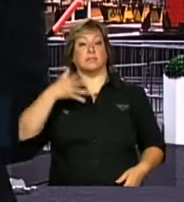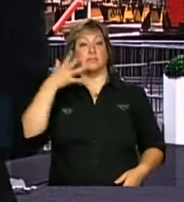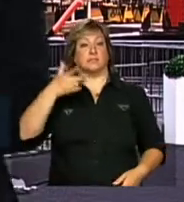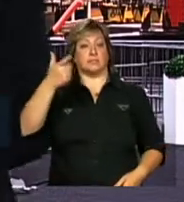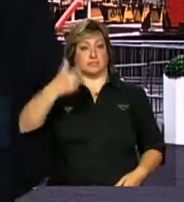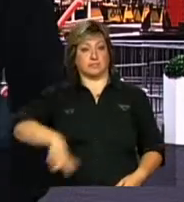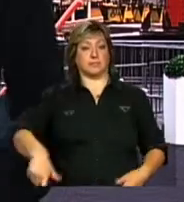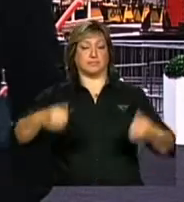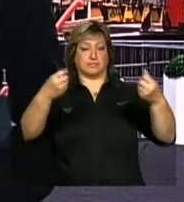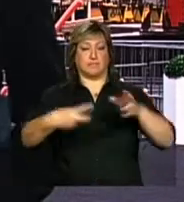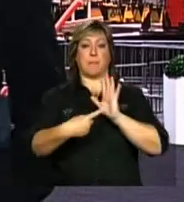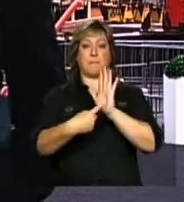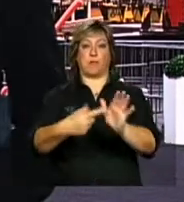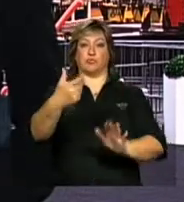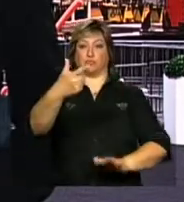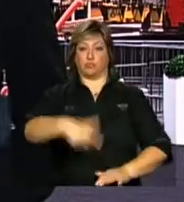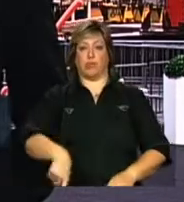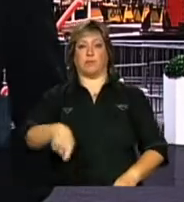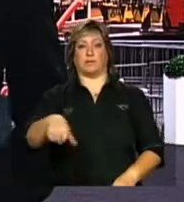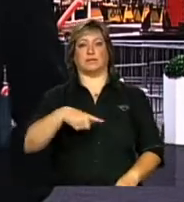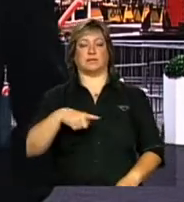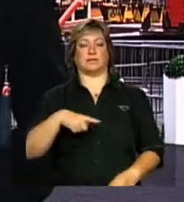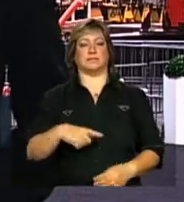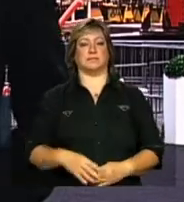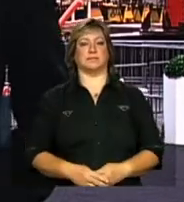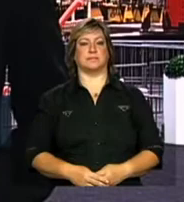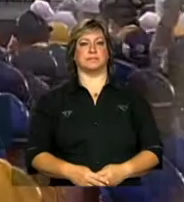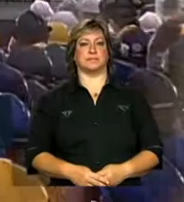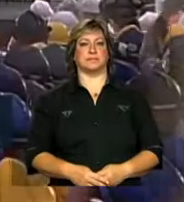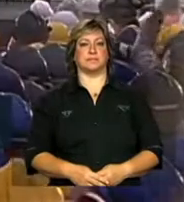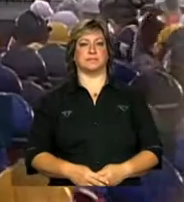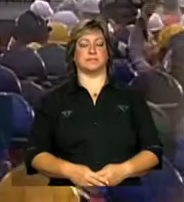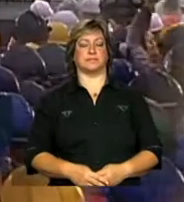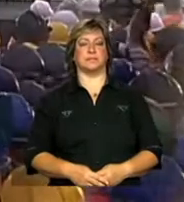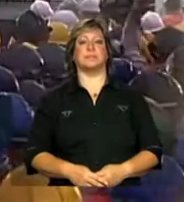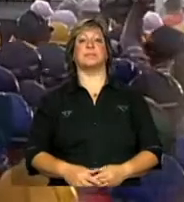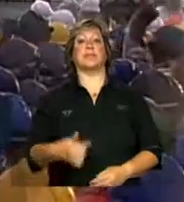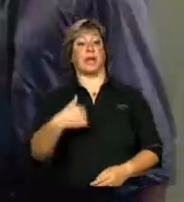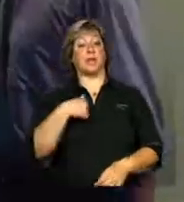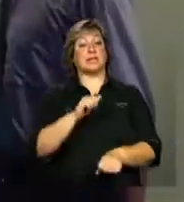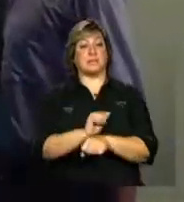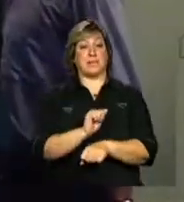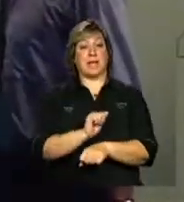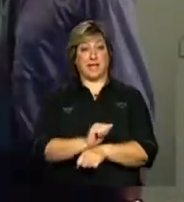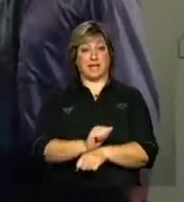Dilma Rousseff aqui no Polo Naval de Rio Grande. Eu espero